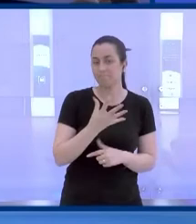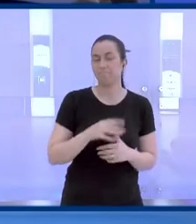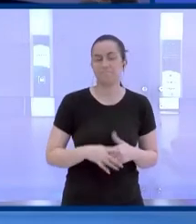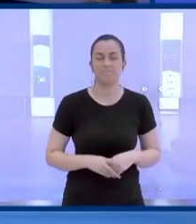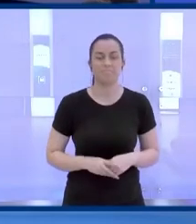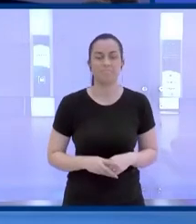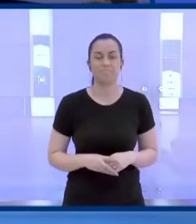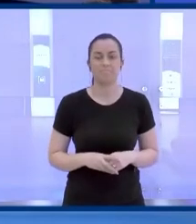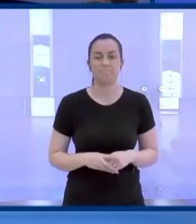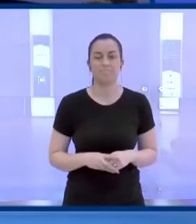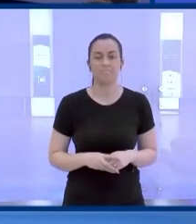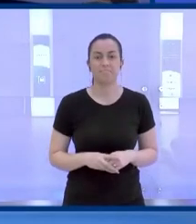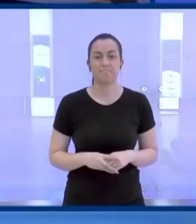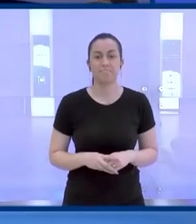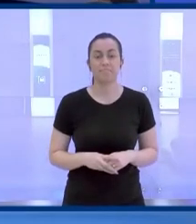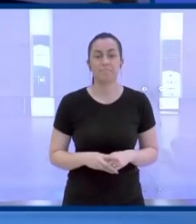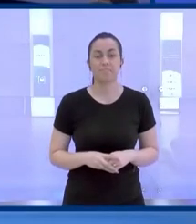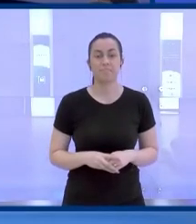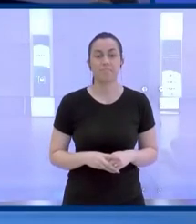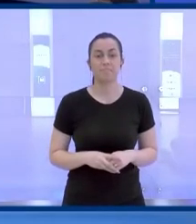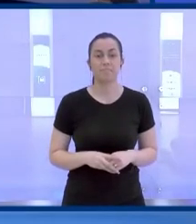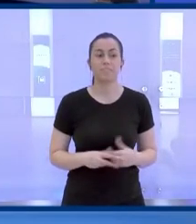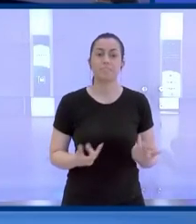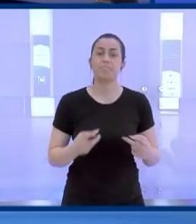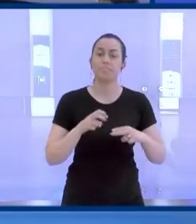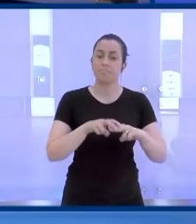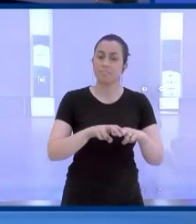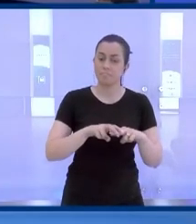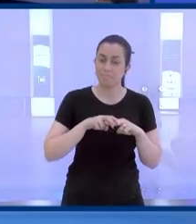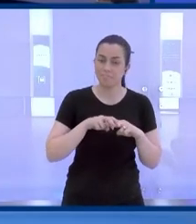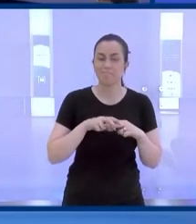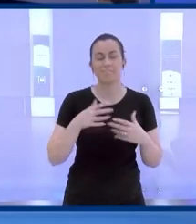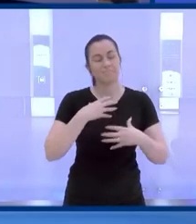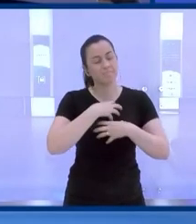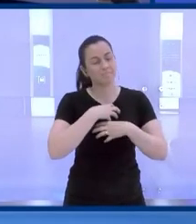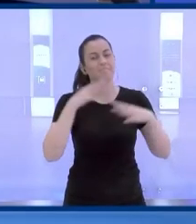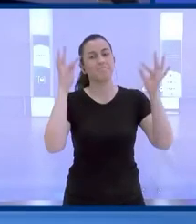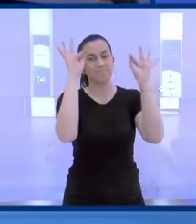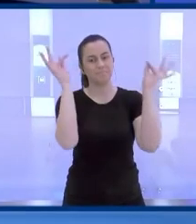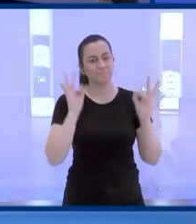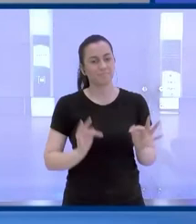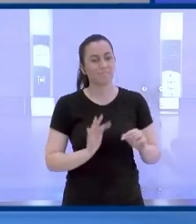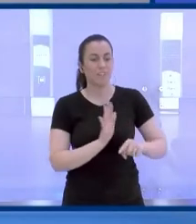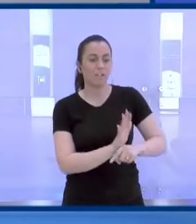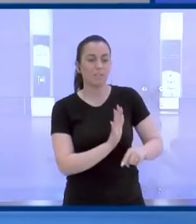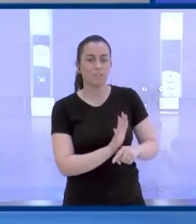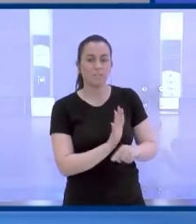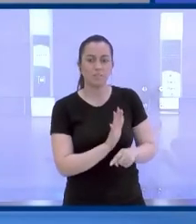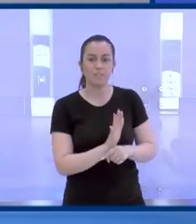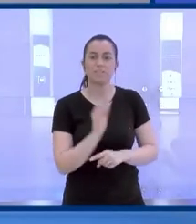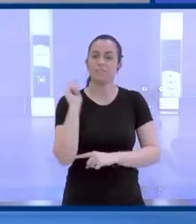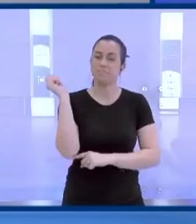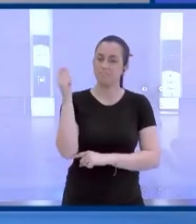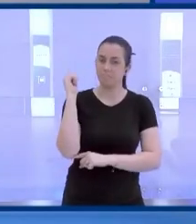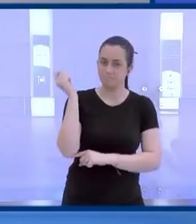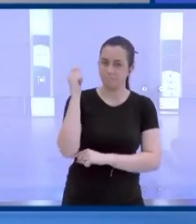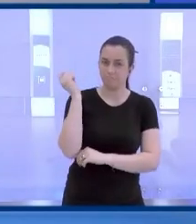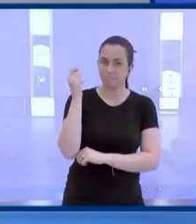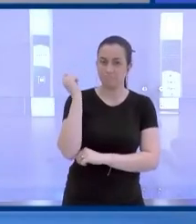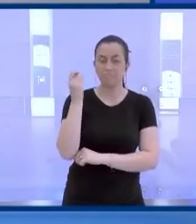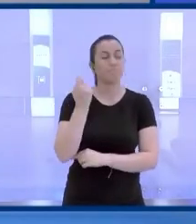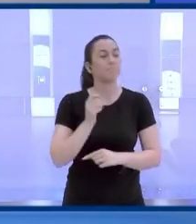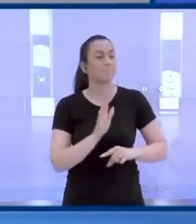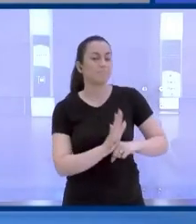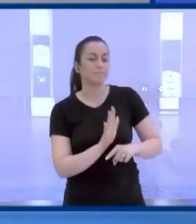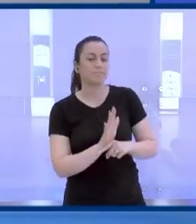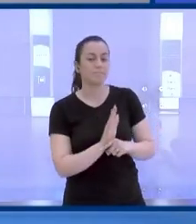esforços. Por isso, eu me orgulho muito de poder participar desse projeto de governo do Rio Grande do Sul, capitaneado